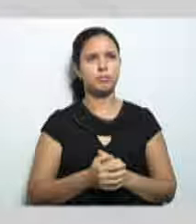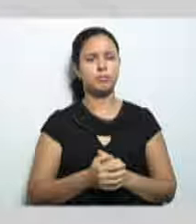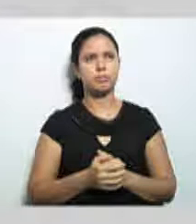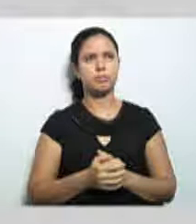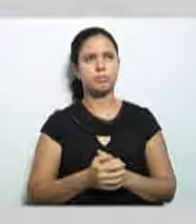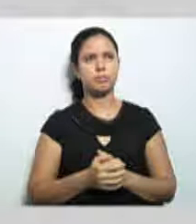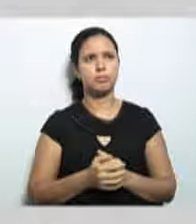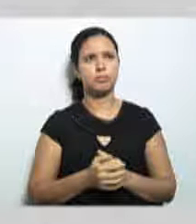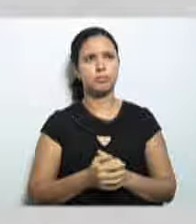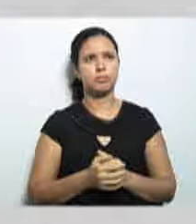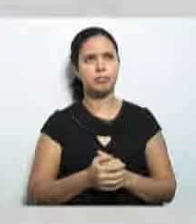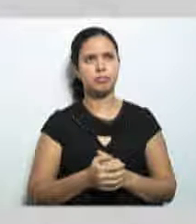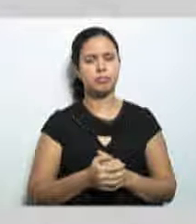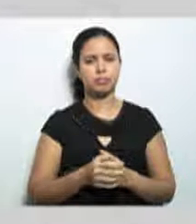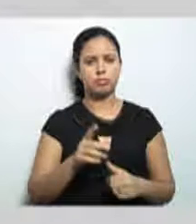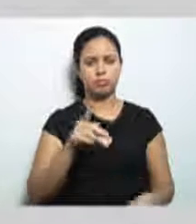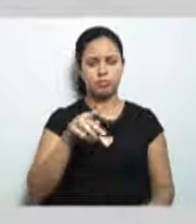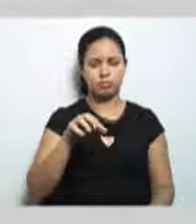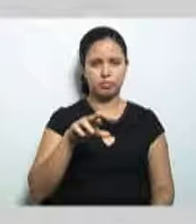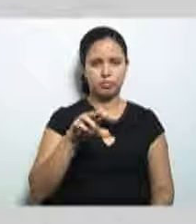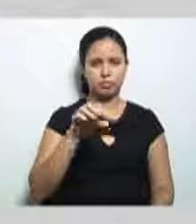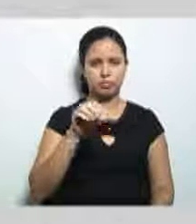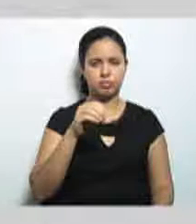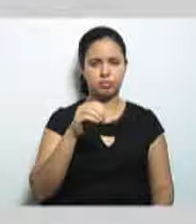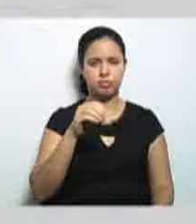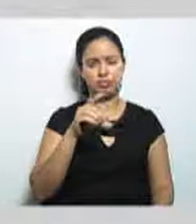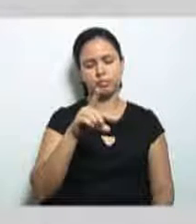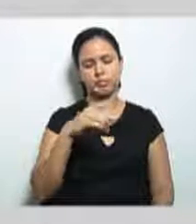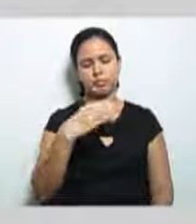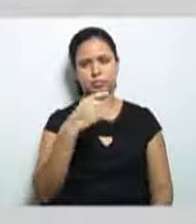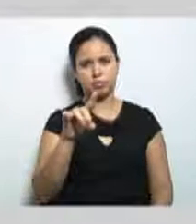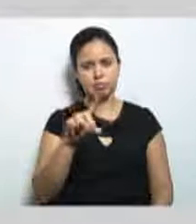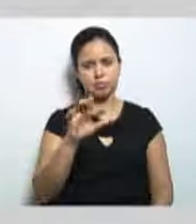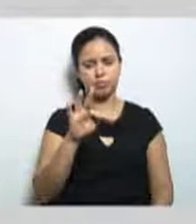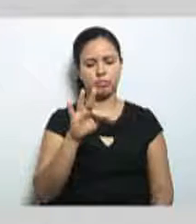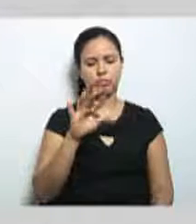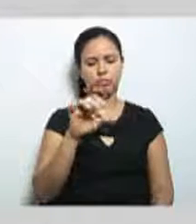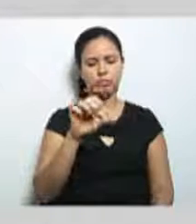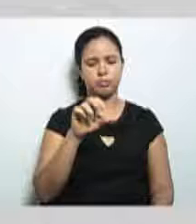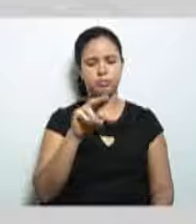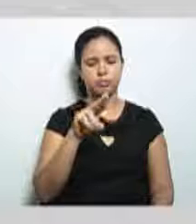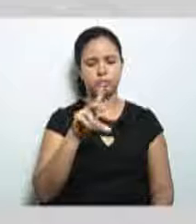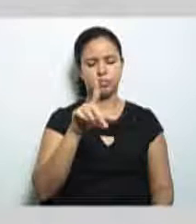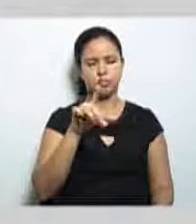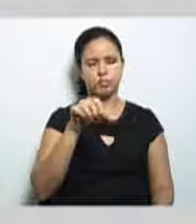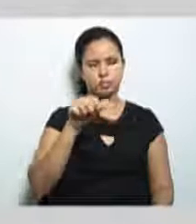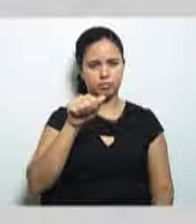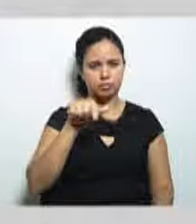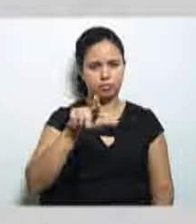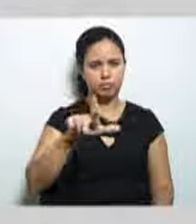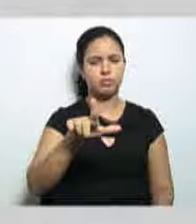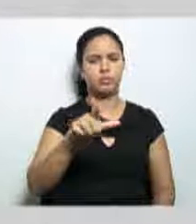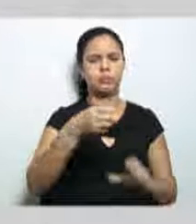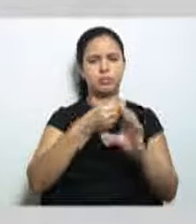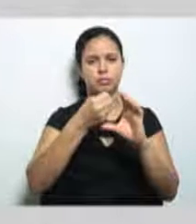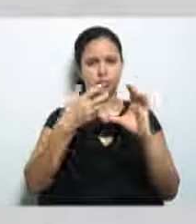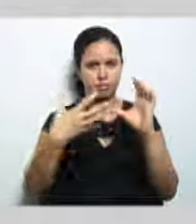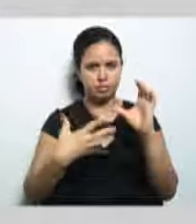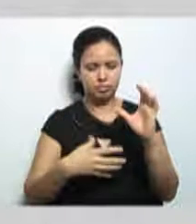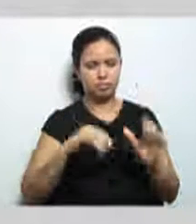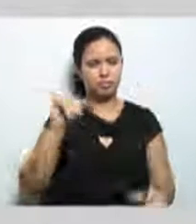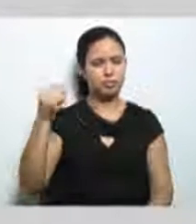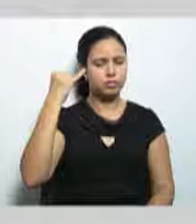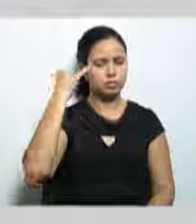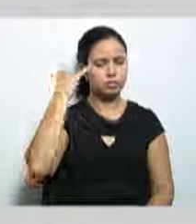O modo de produção feudal foi característico também do Japão, da Europa Ocidental, durante toda a Idade Média,